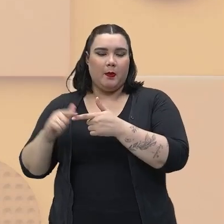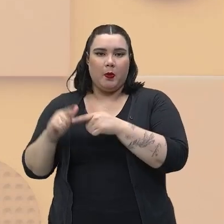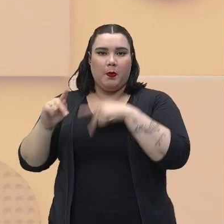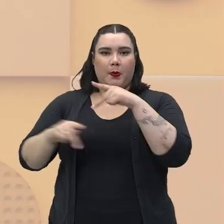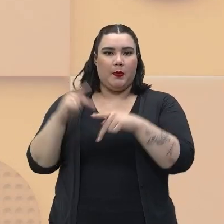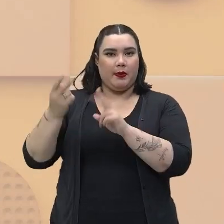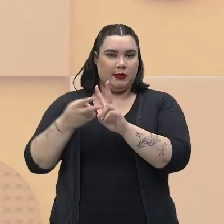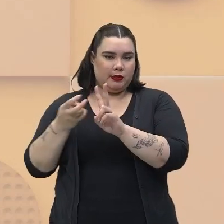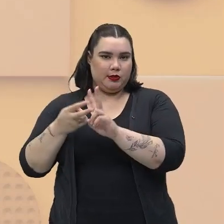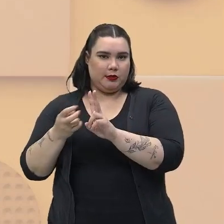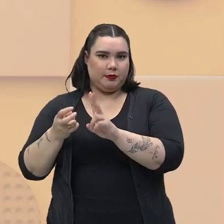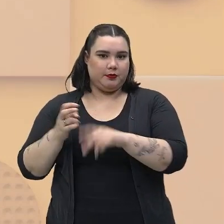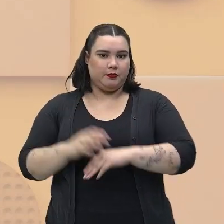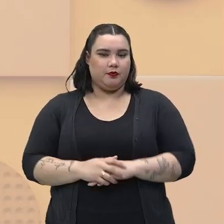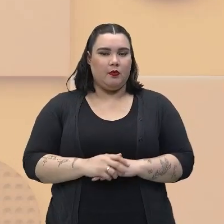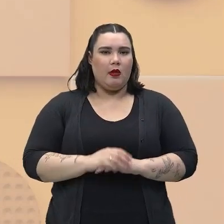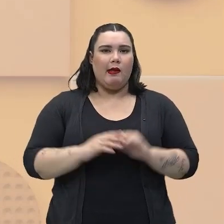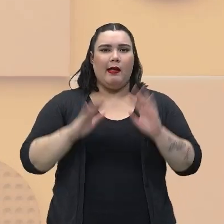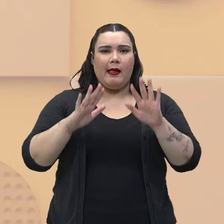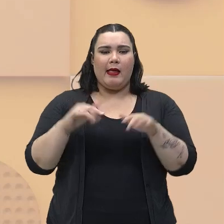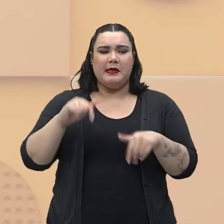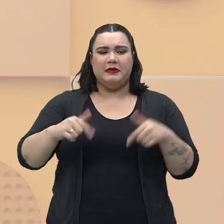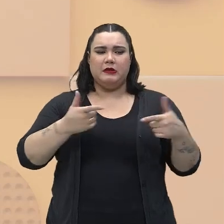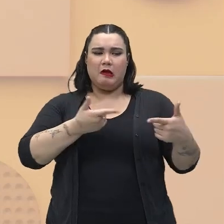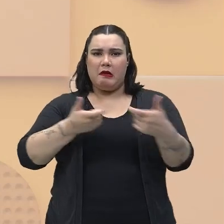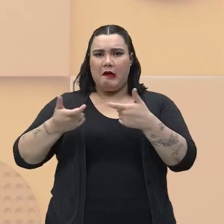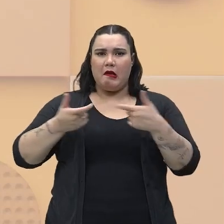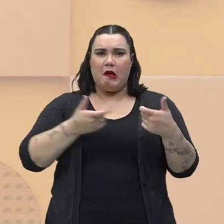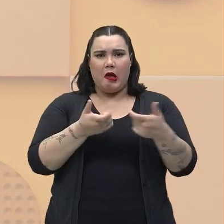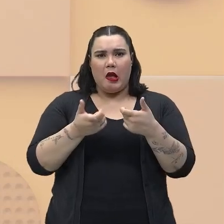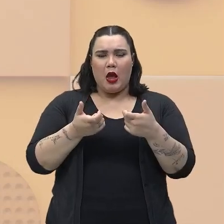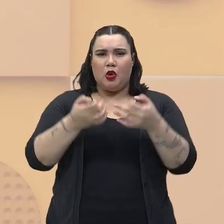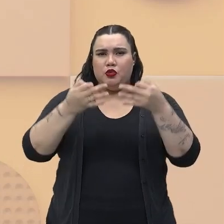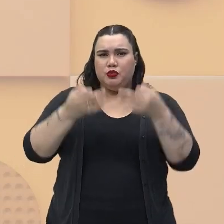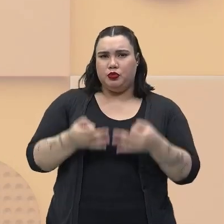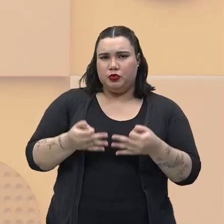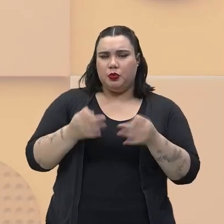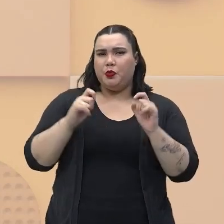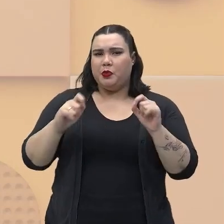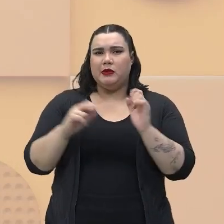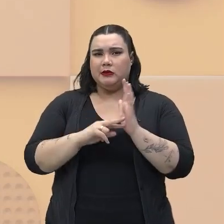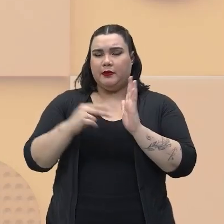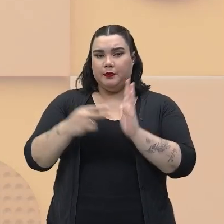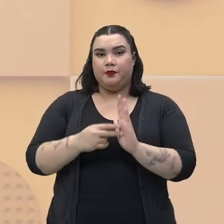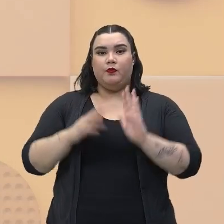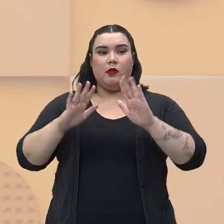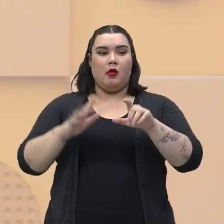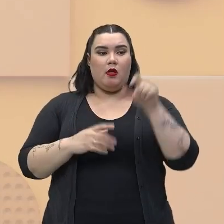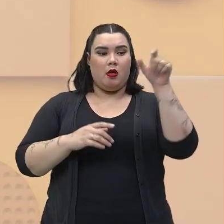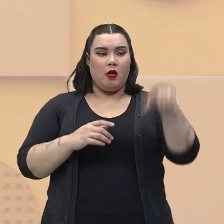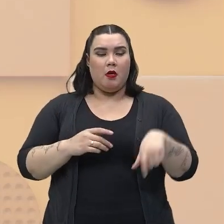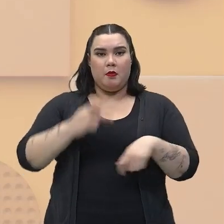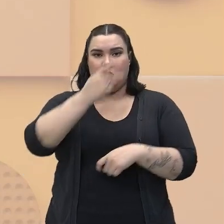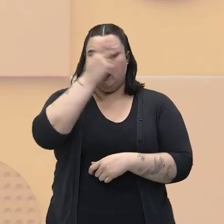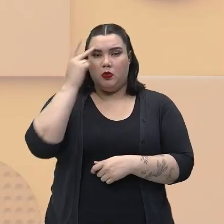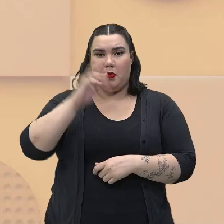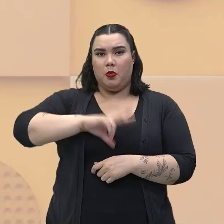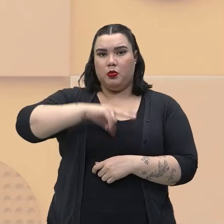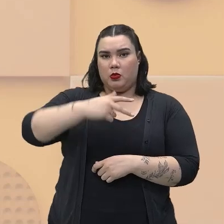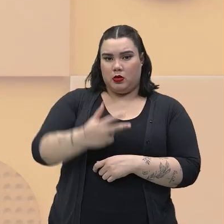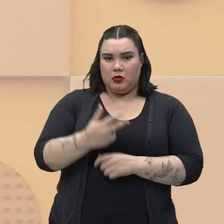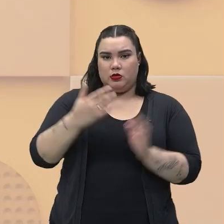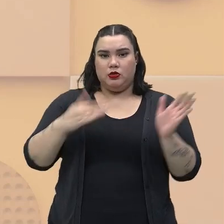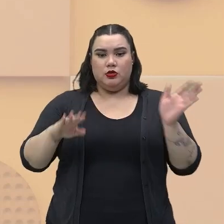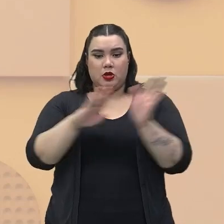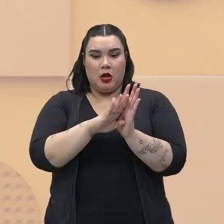essa prática da chamada guerra justa. O que acontecia? Muitas vezes quando o branco chegava em determinadas localidades que